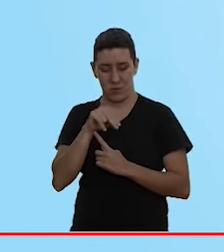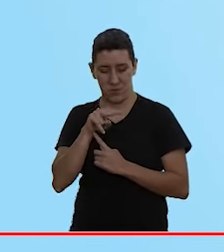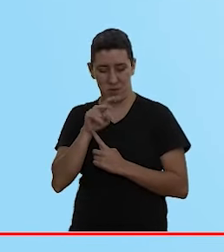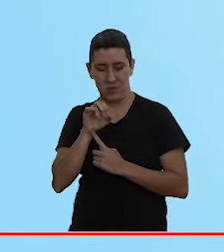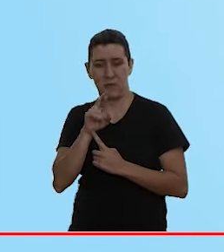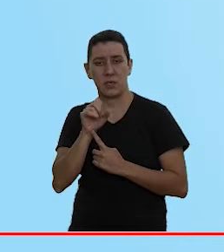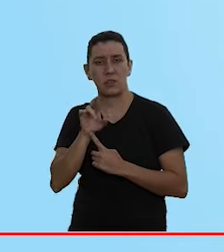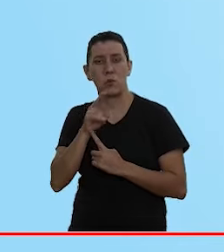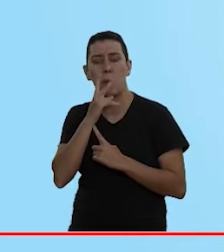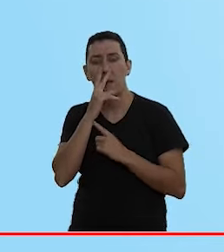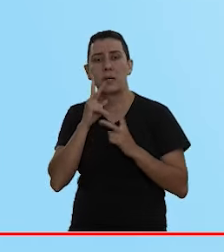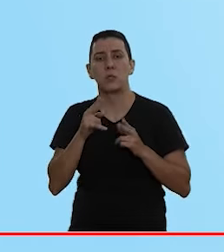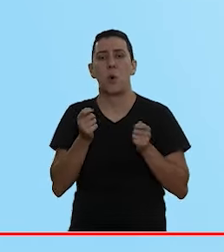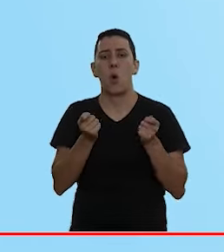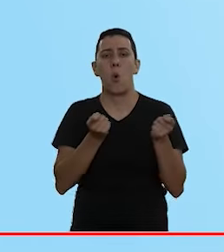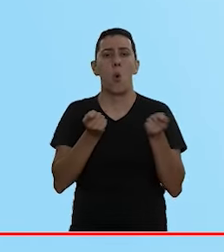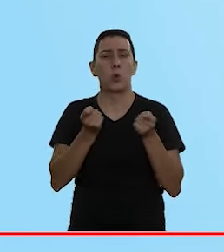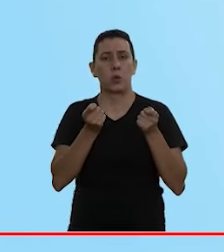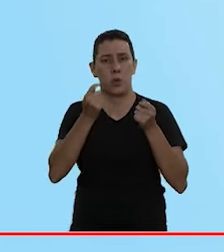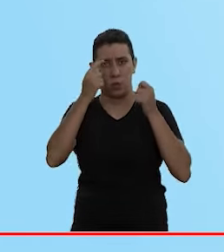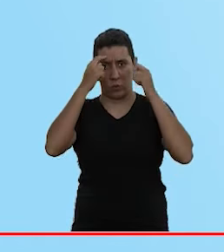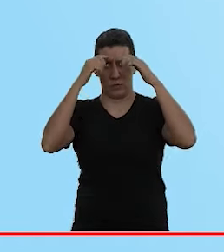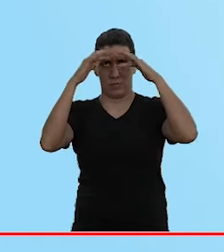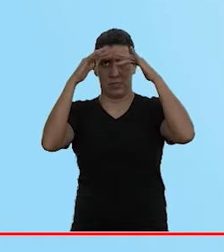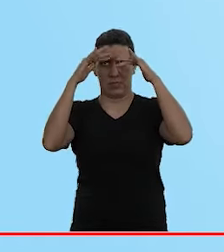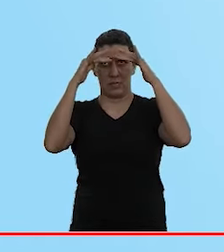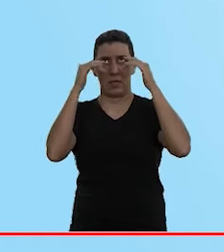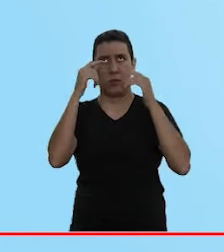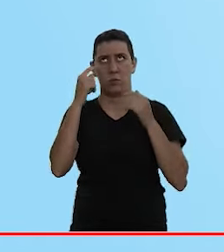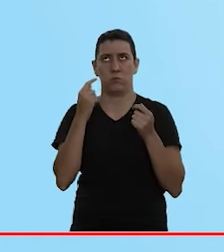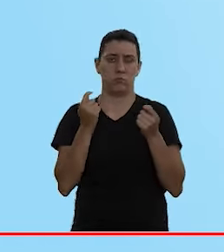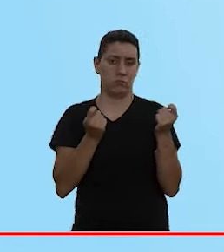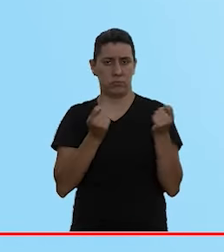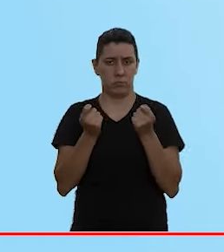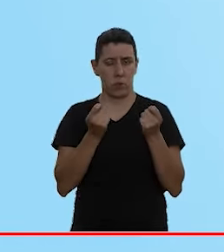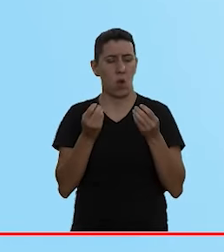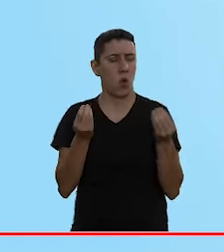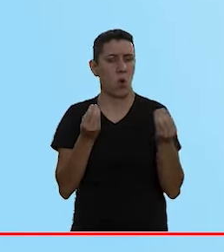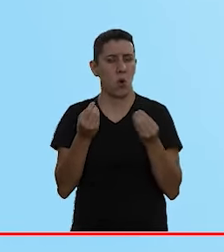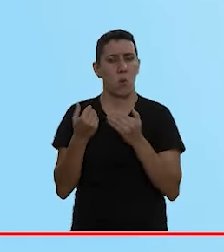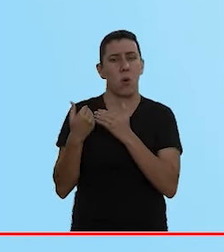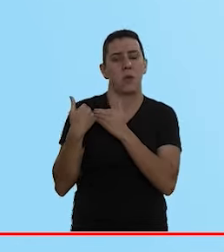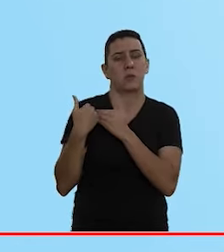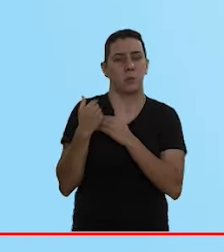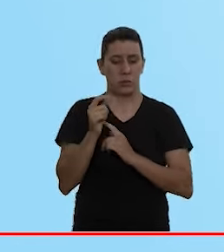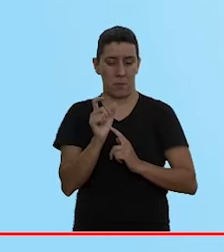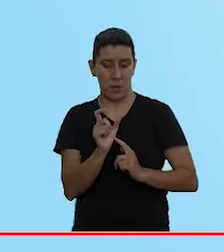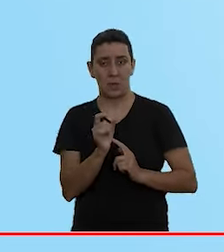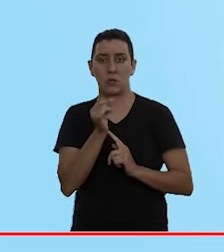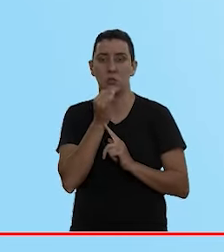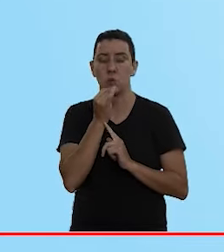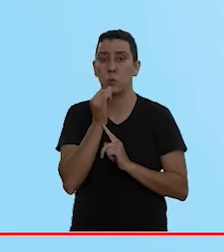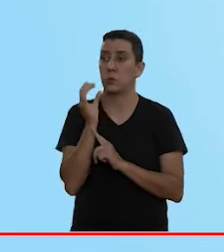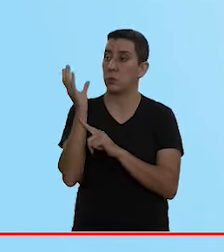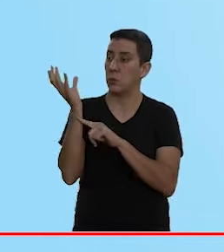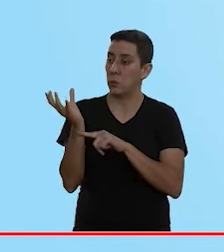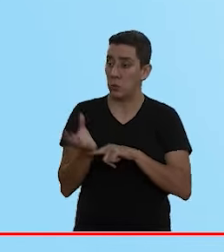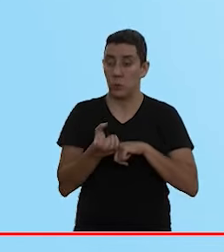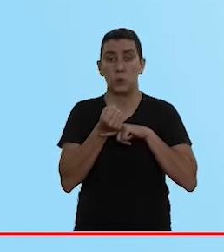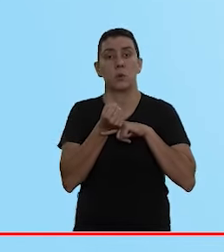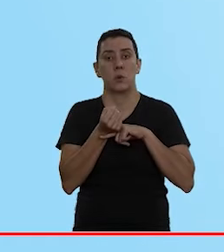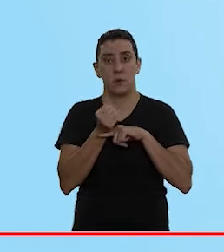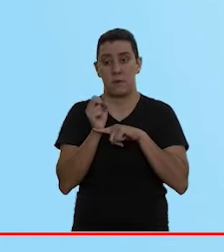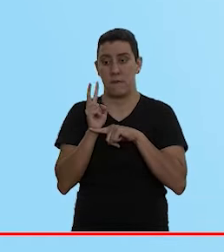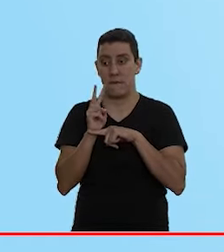o controlador, como o cérebro da planta solar. Ele tem um papel ali que basicamente é converter a tensão DC